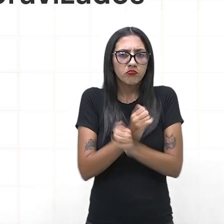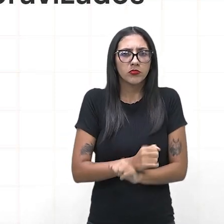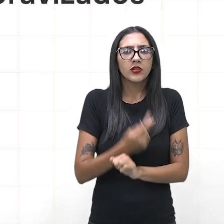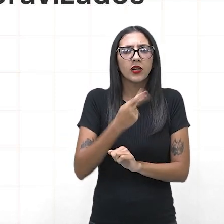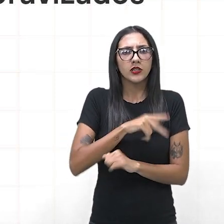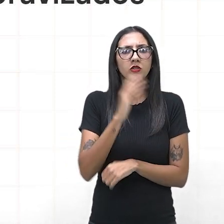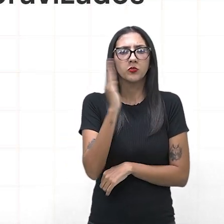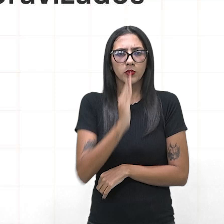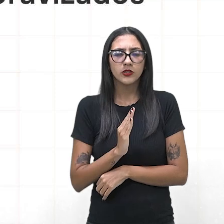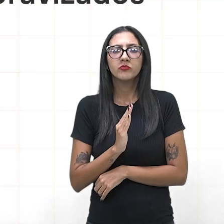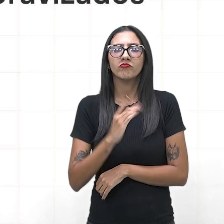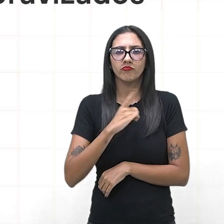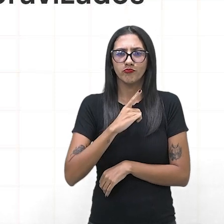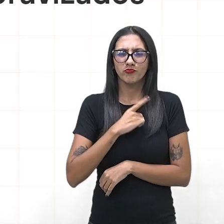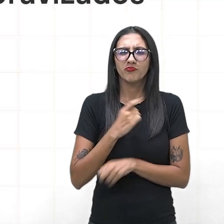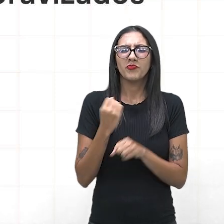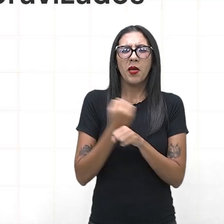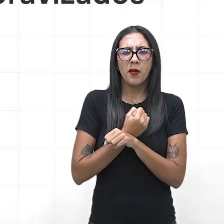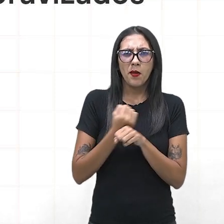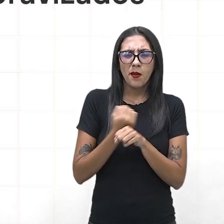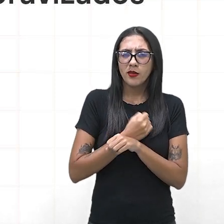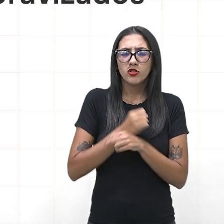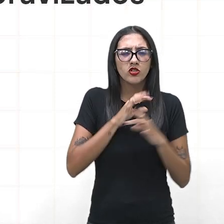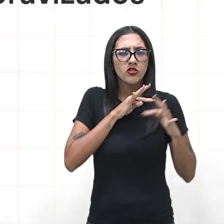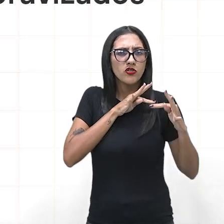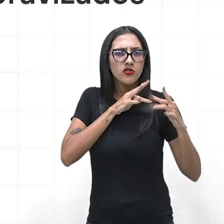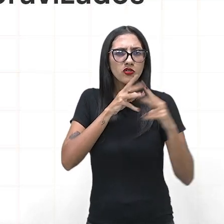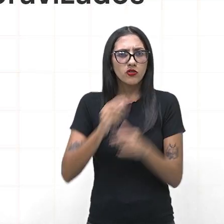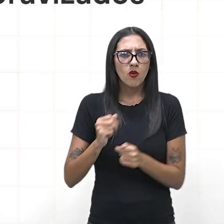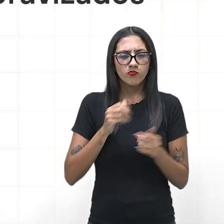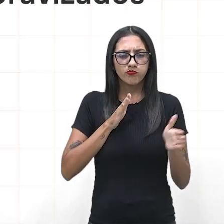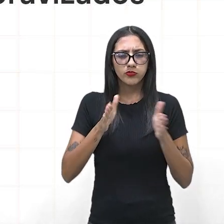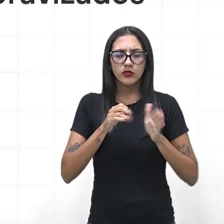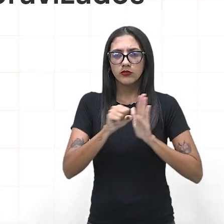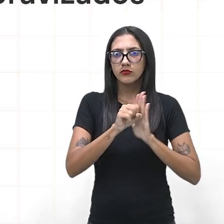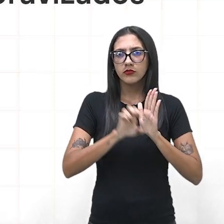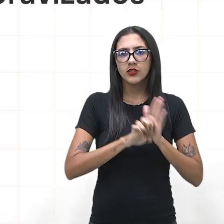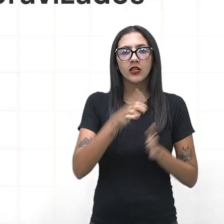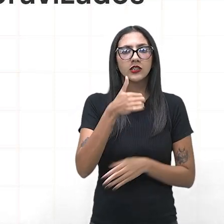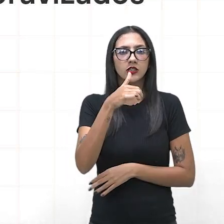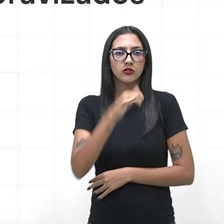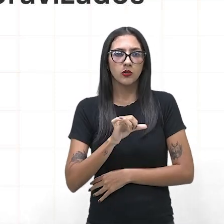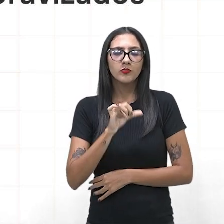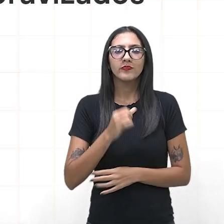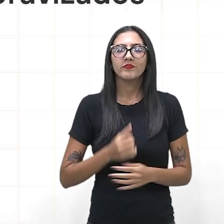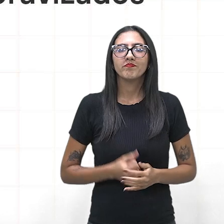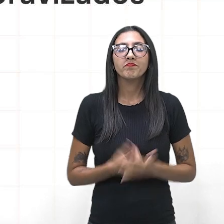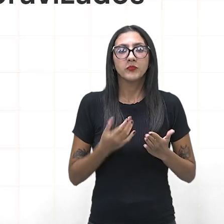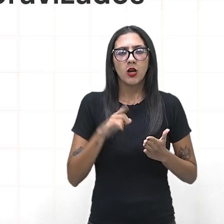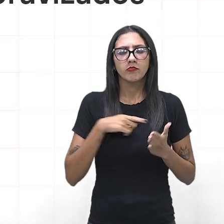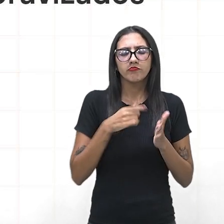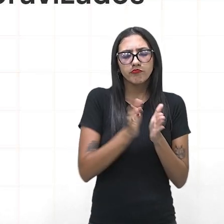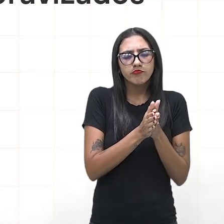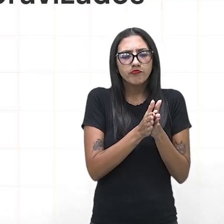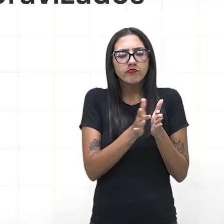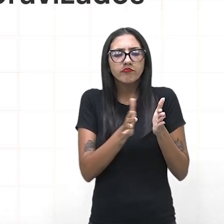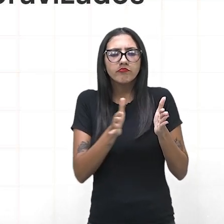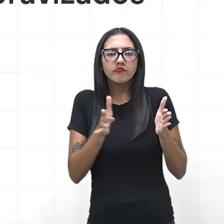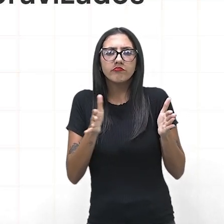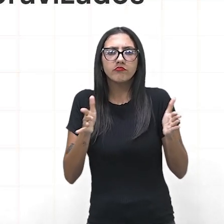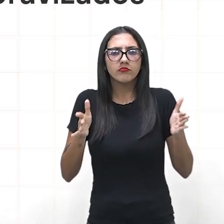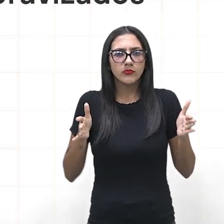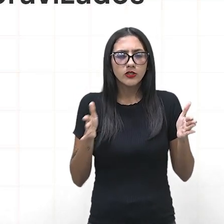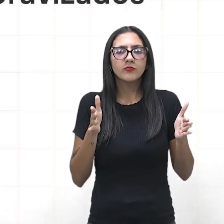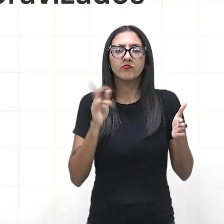que se estendeu durante todo o século XIX. Ao longo desse século, os escravizados resistiam de